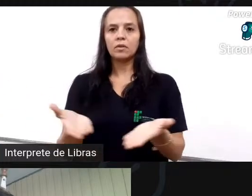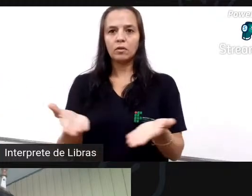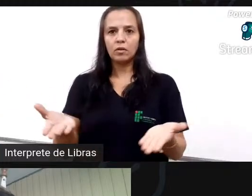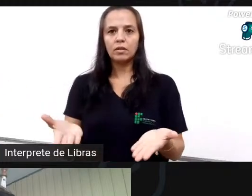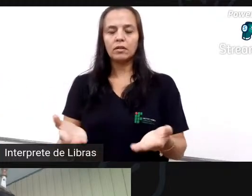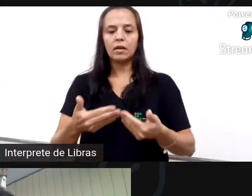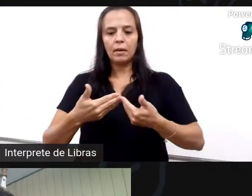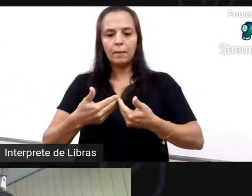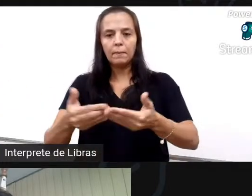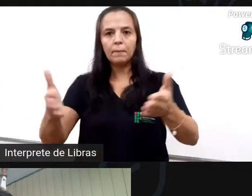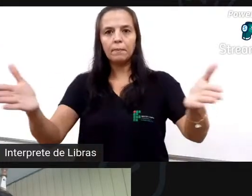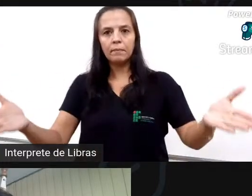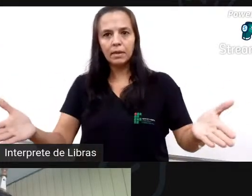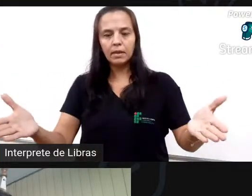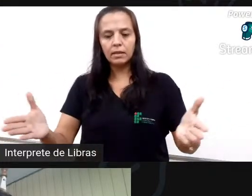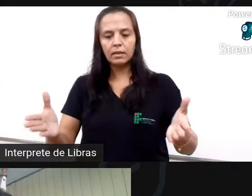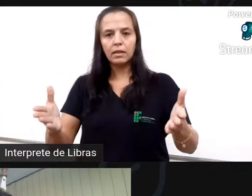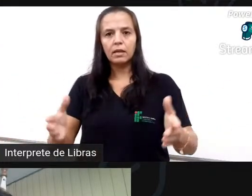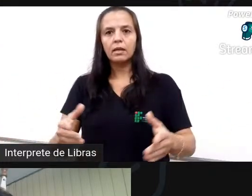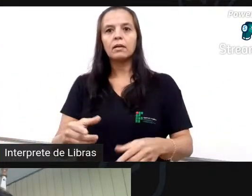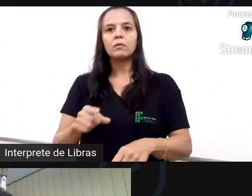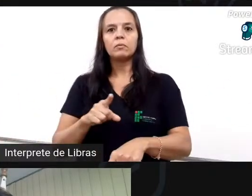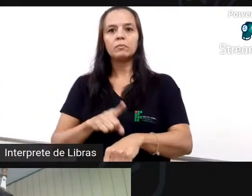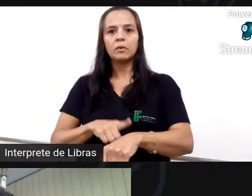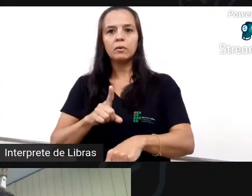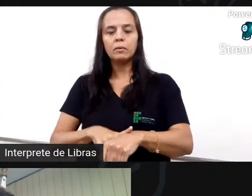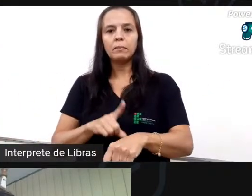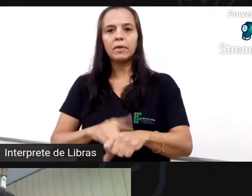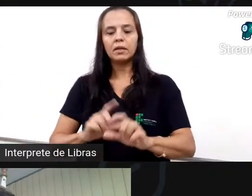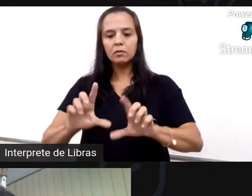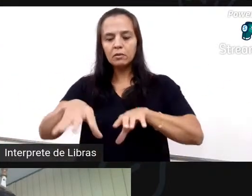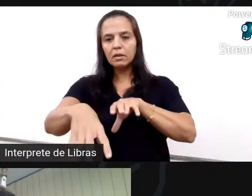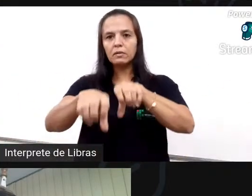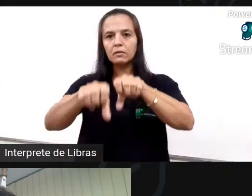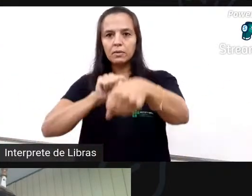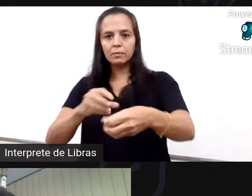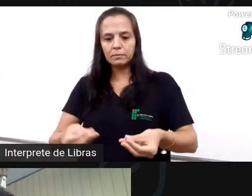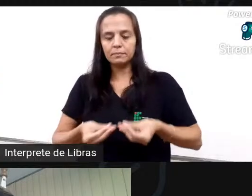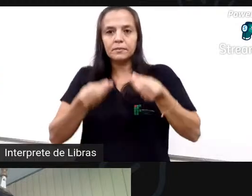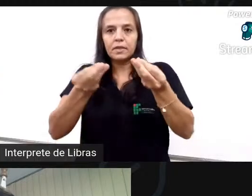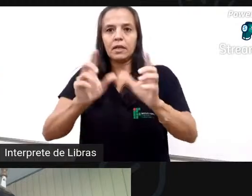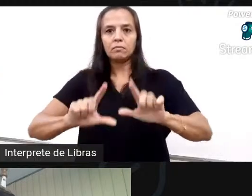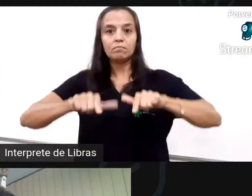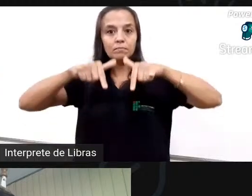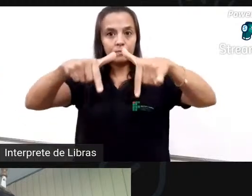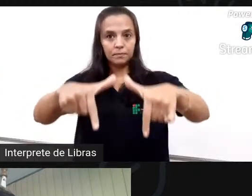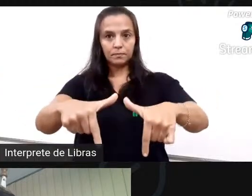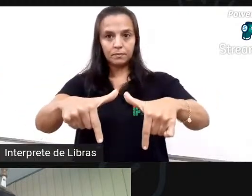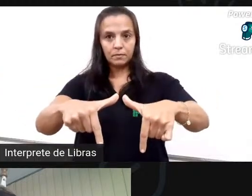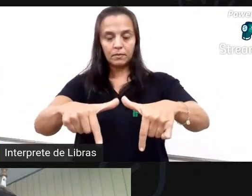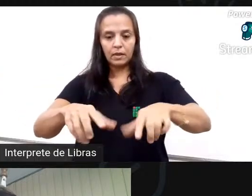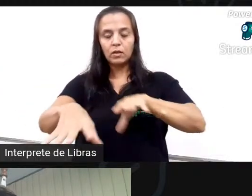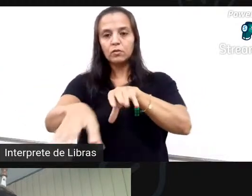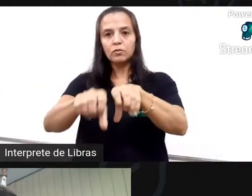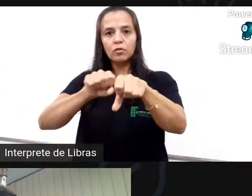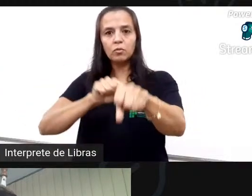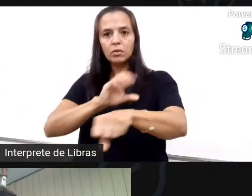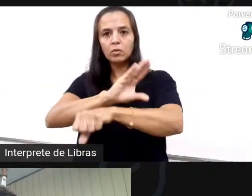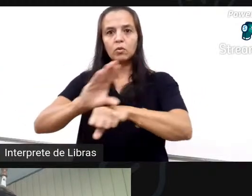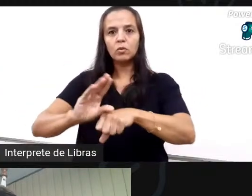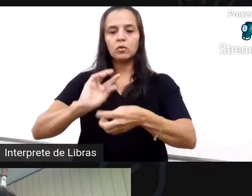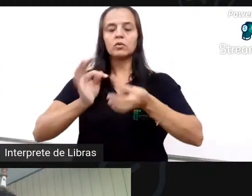declaro aberta a presente sessão solene de diplomação e entrega de certificados aos formandos do curso